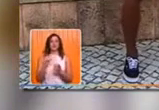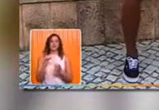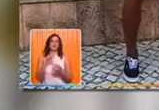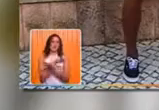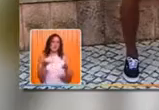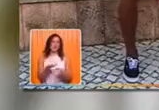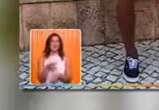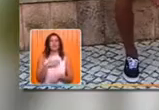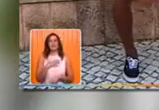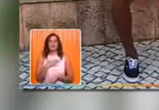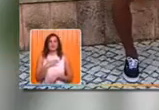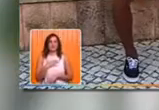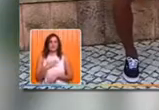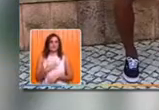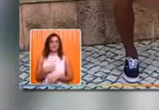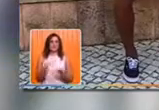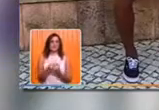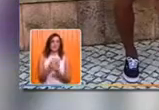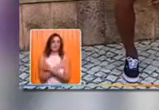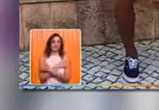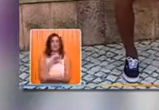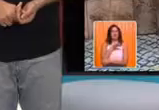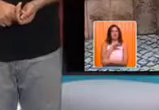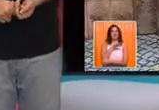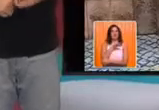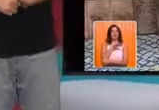praia vou estar com componentes